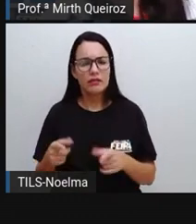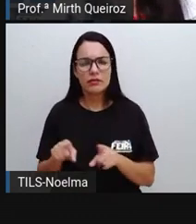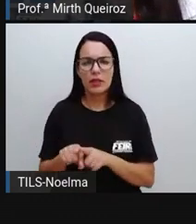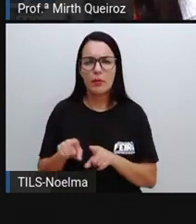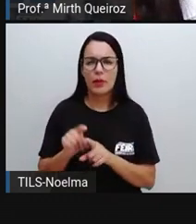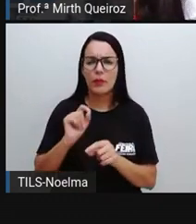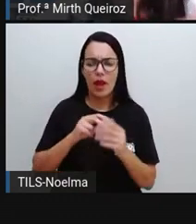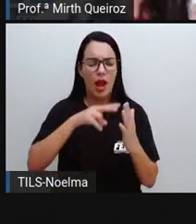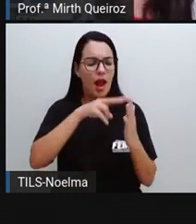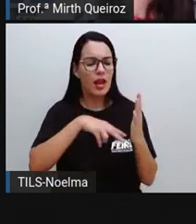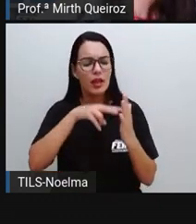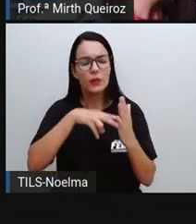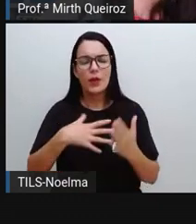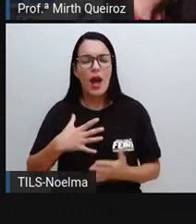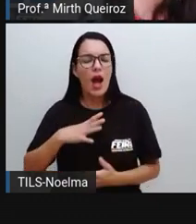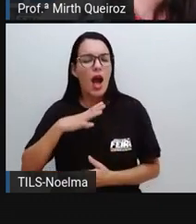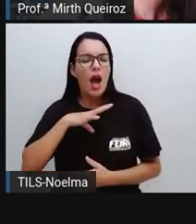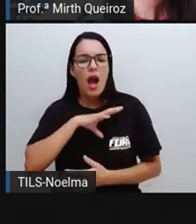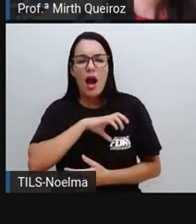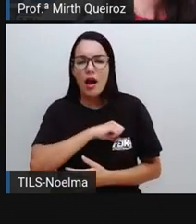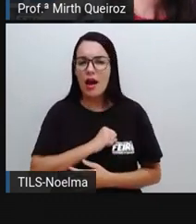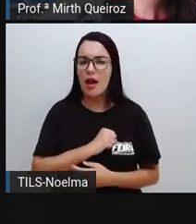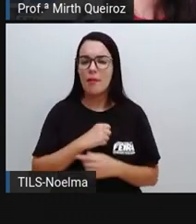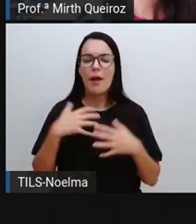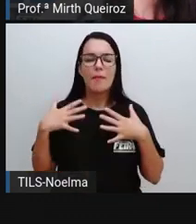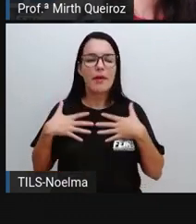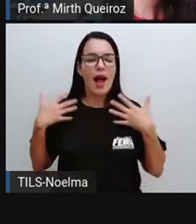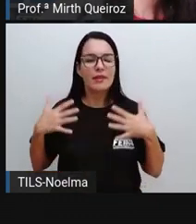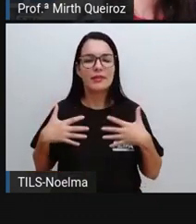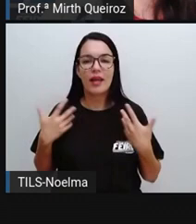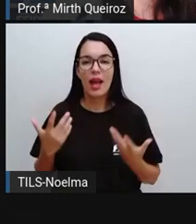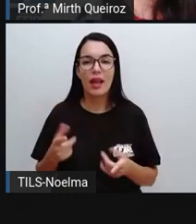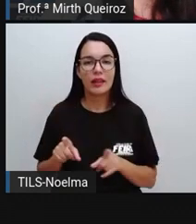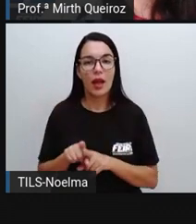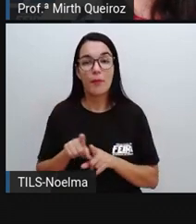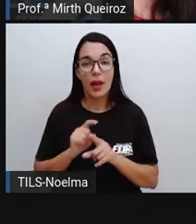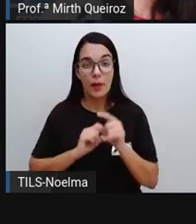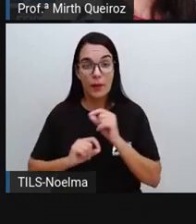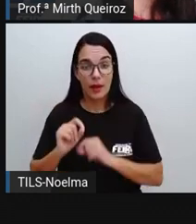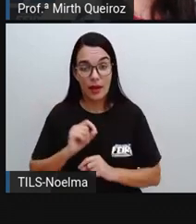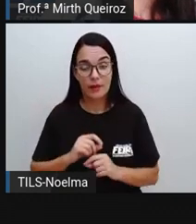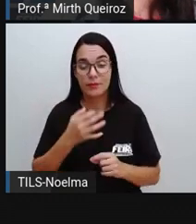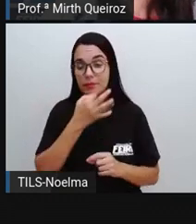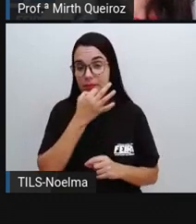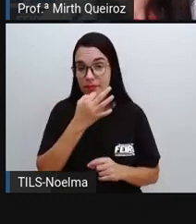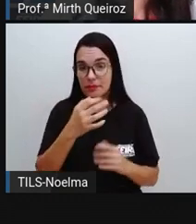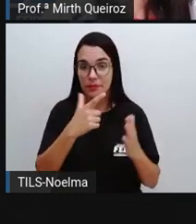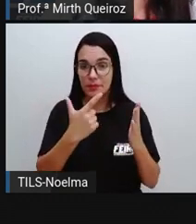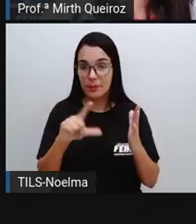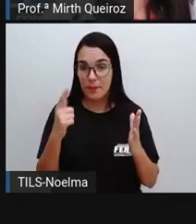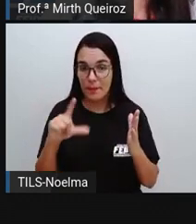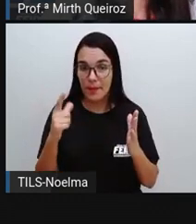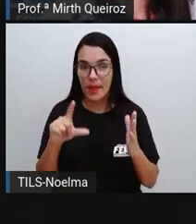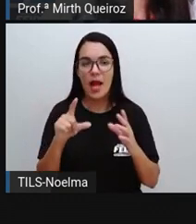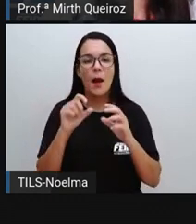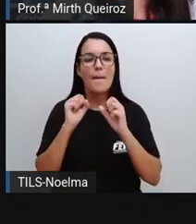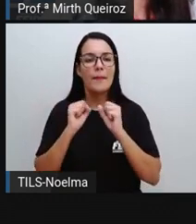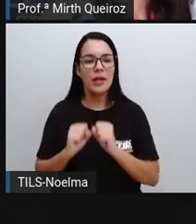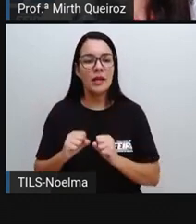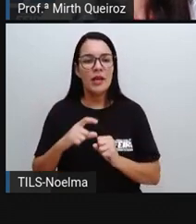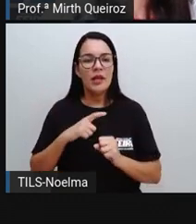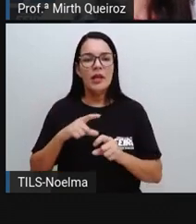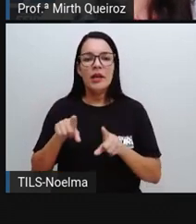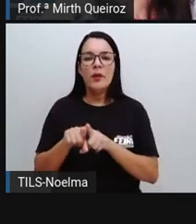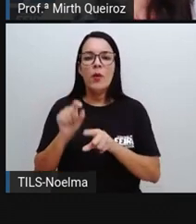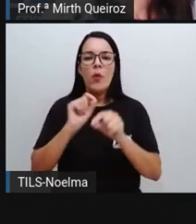leitura por prazer, que é esse tipo de leitura que a gente teve aí a partir da indicação literária, nós também podemos realizar uma leitura